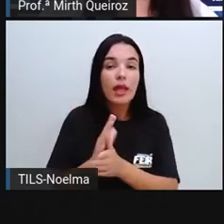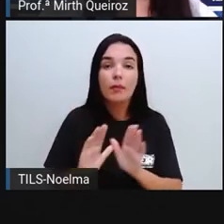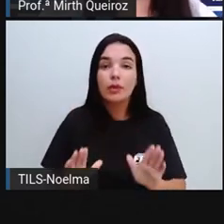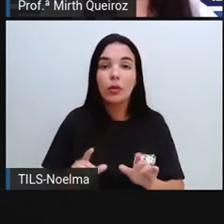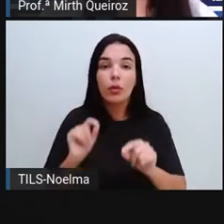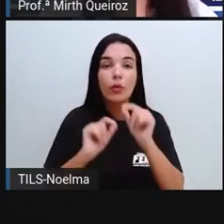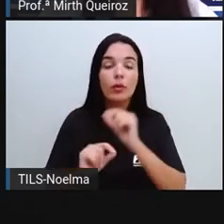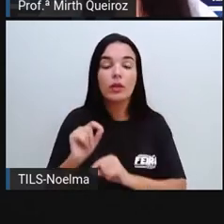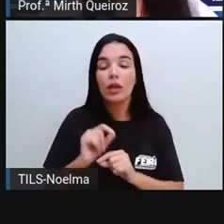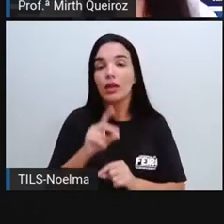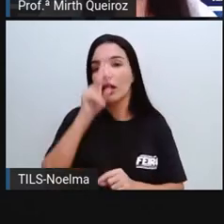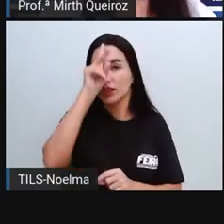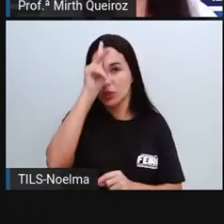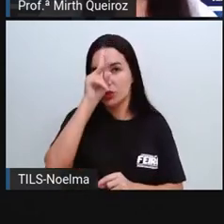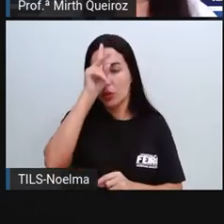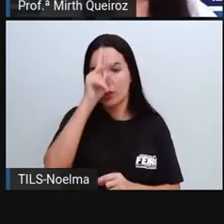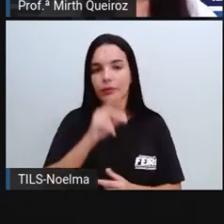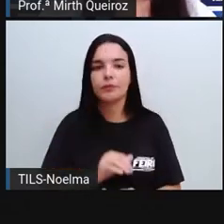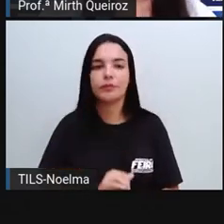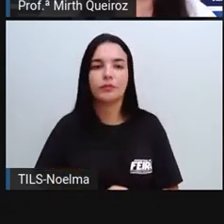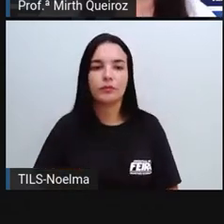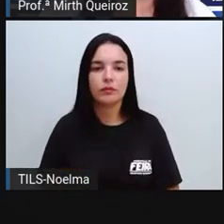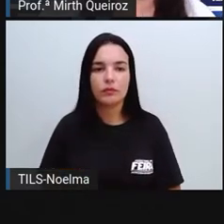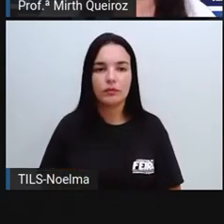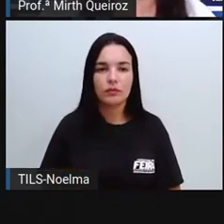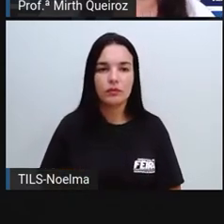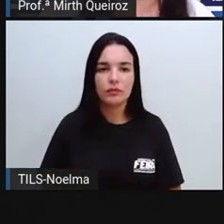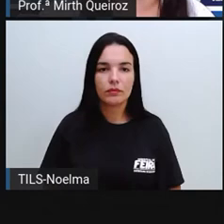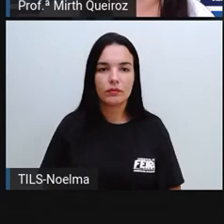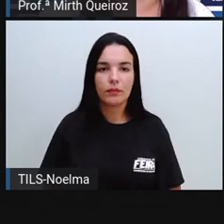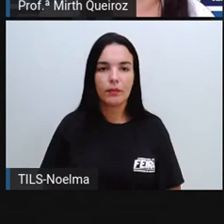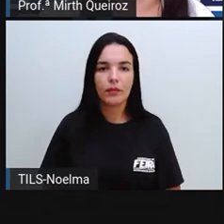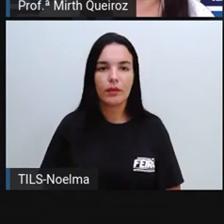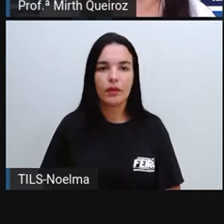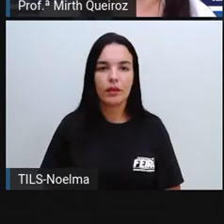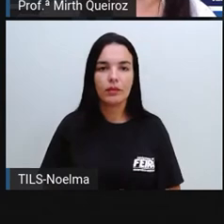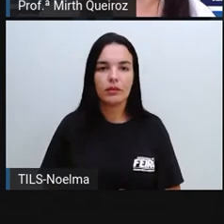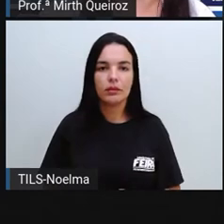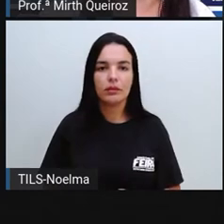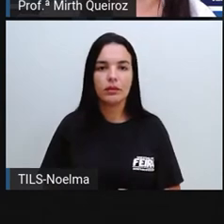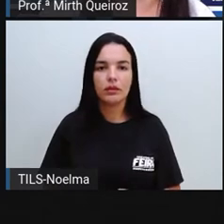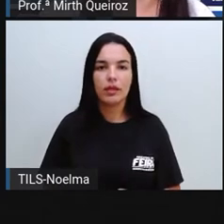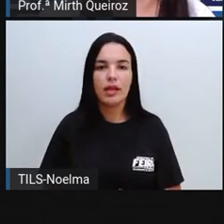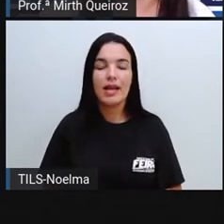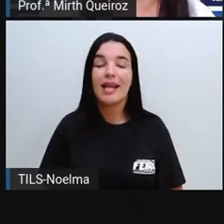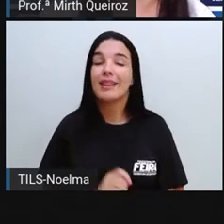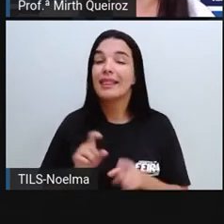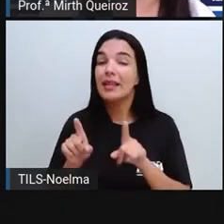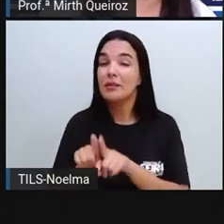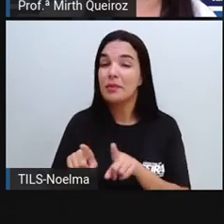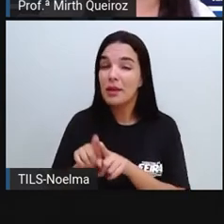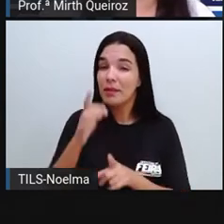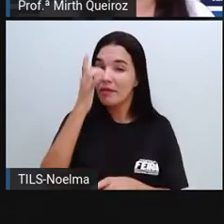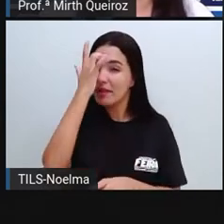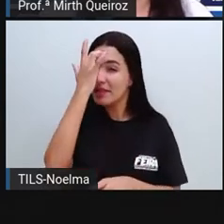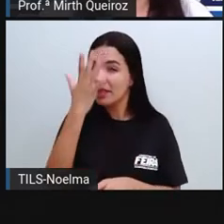foi resolvido, ou então uma reflexão sobre aquele fato, certo? E aí, para isso, para facilitar a produção de